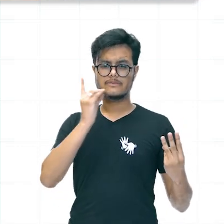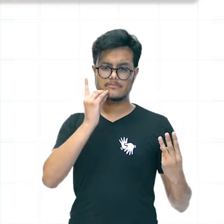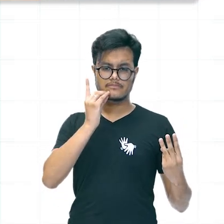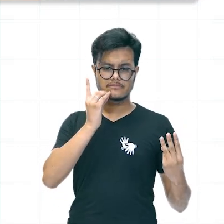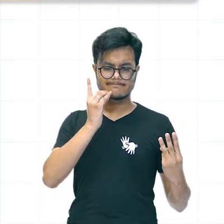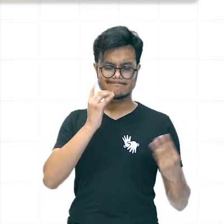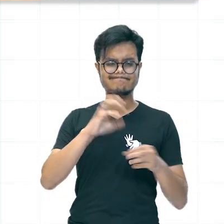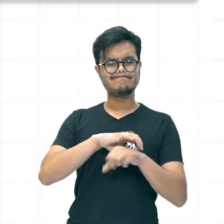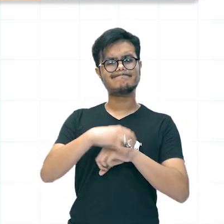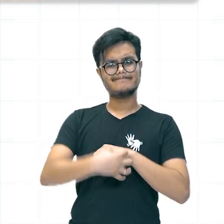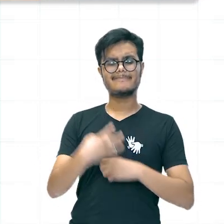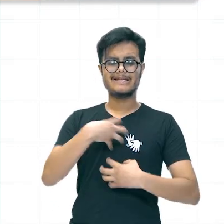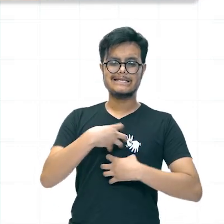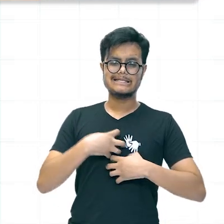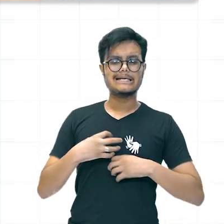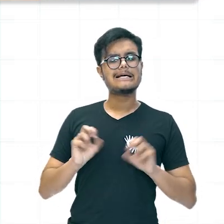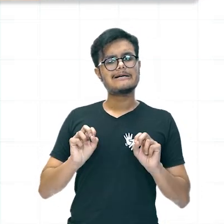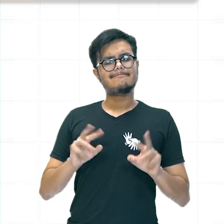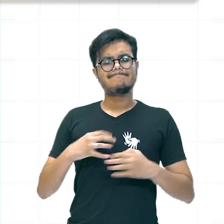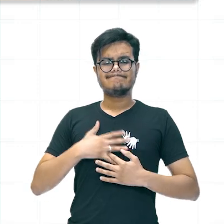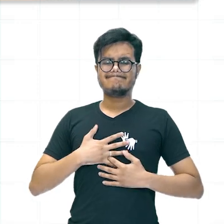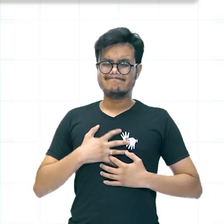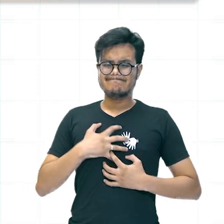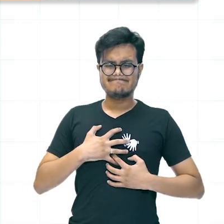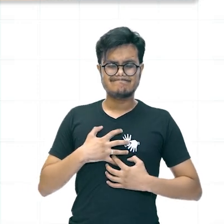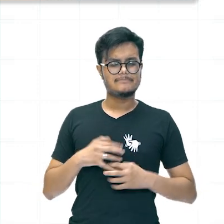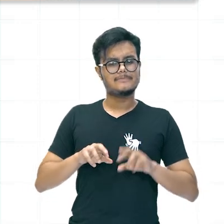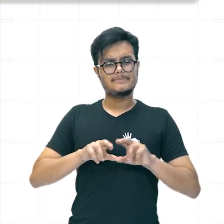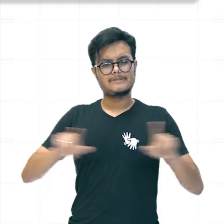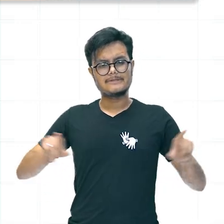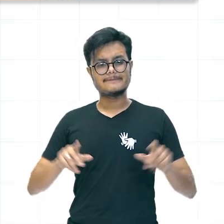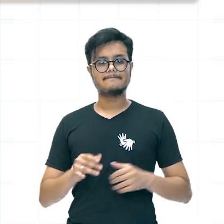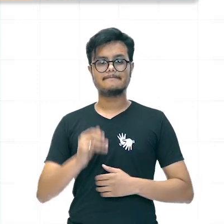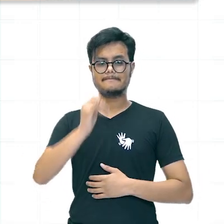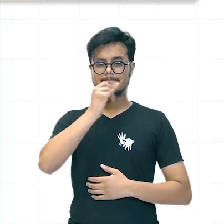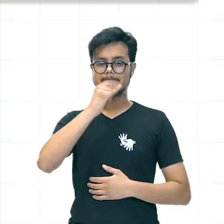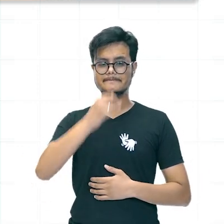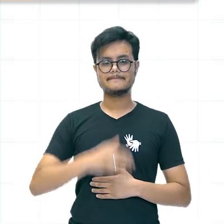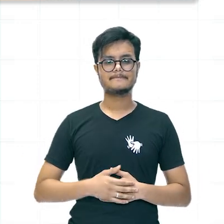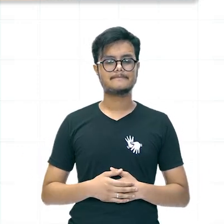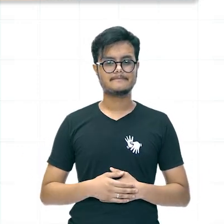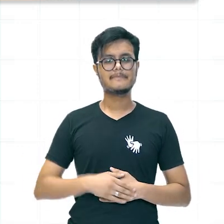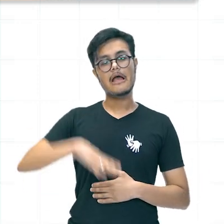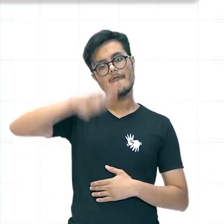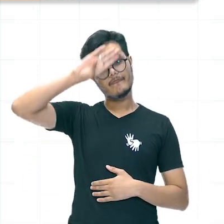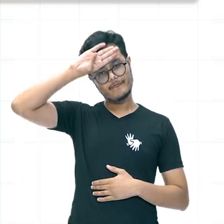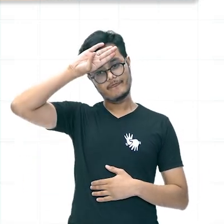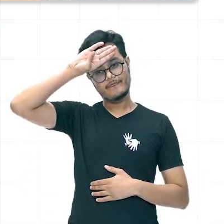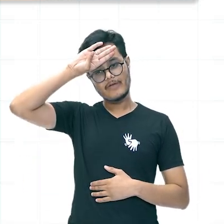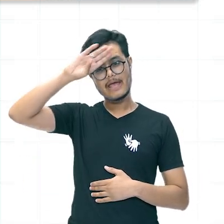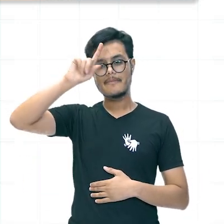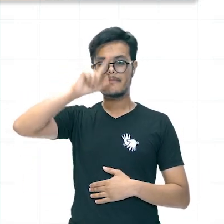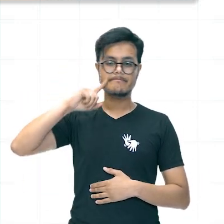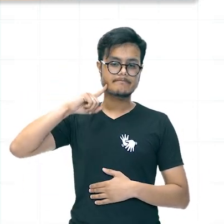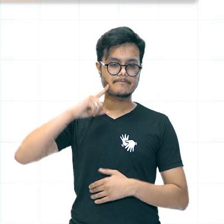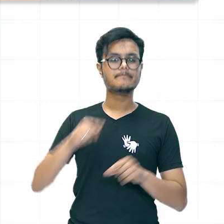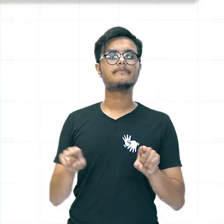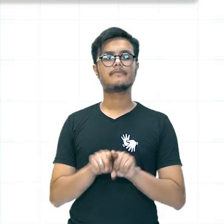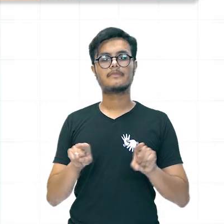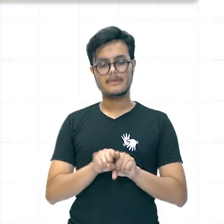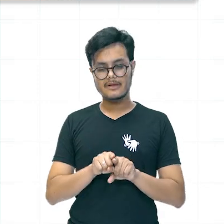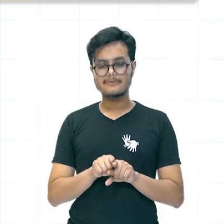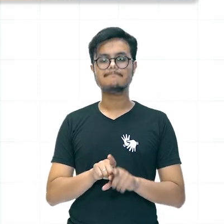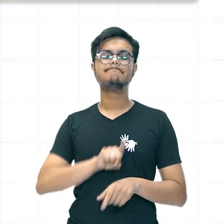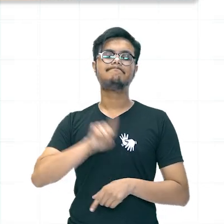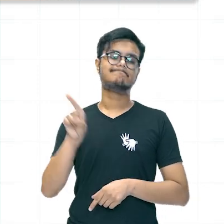3 a 15 dias e a pessoa infectada vai apresentar aí os sintomas. No caso aí que a gente está falando é a febre amarela, também uma